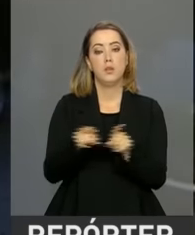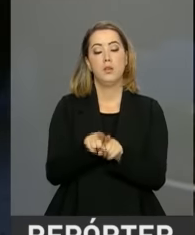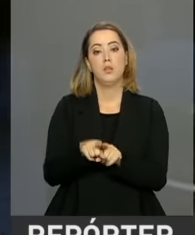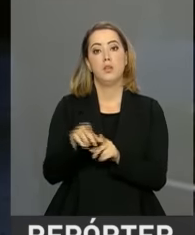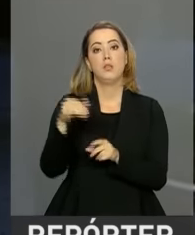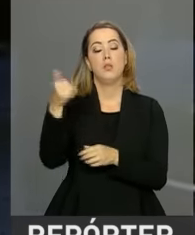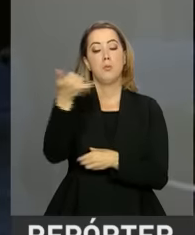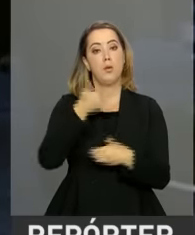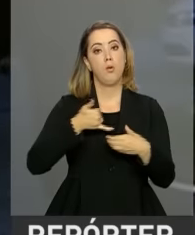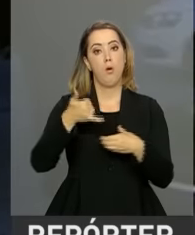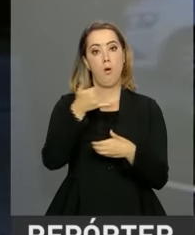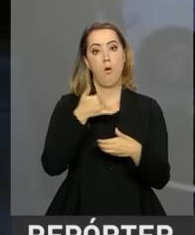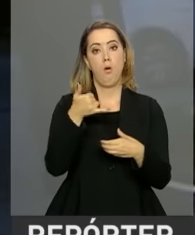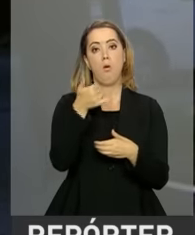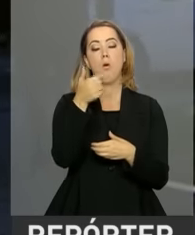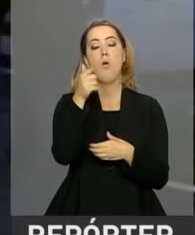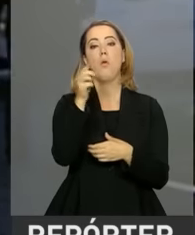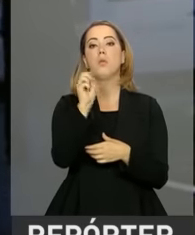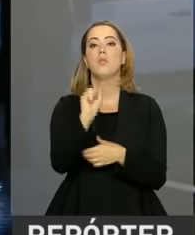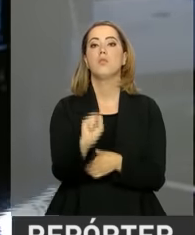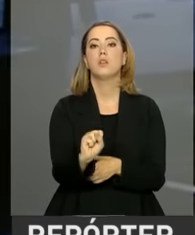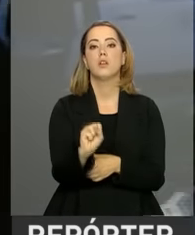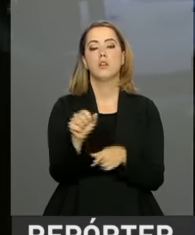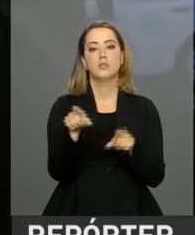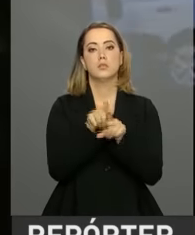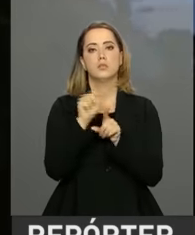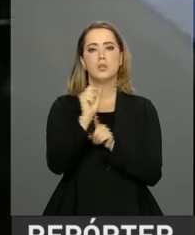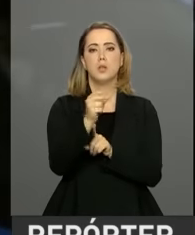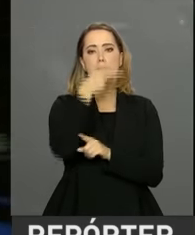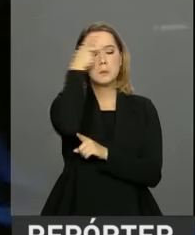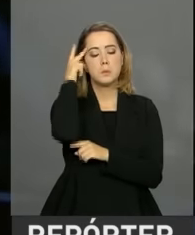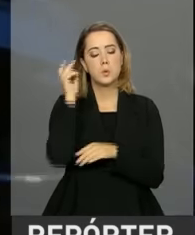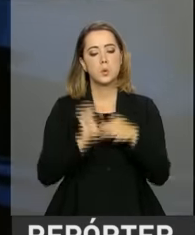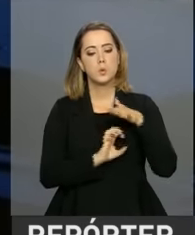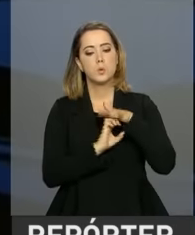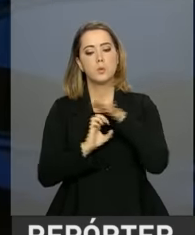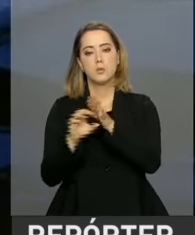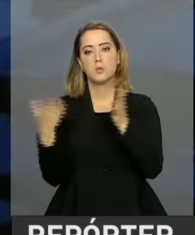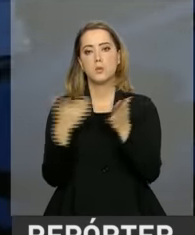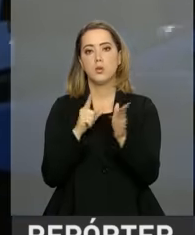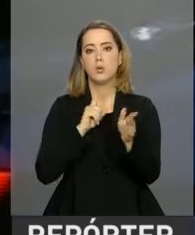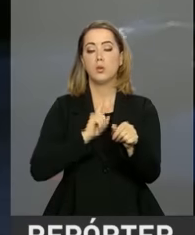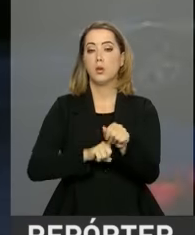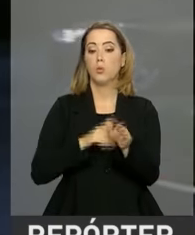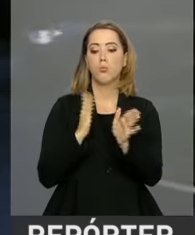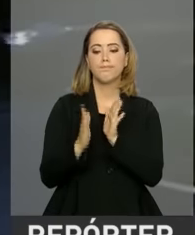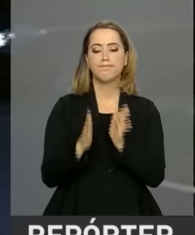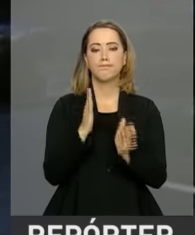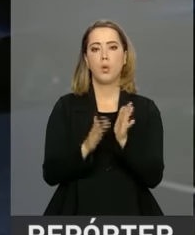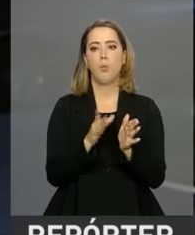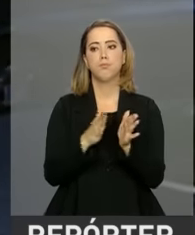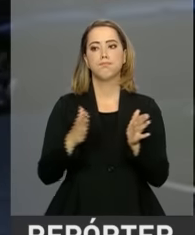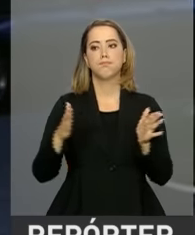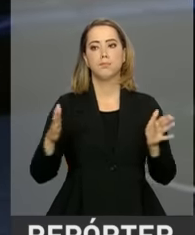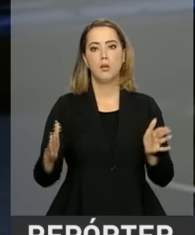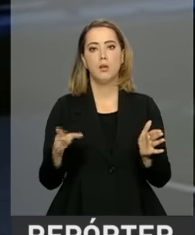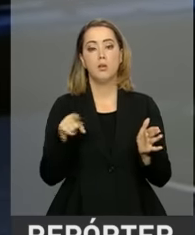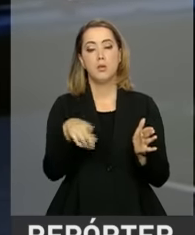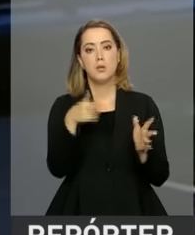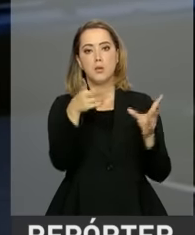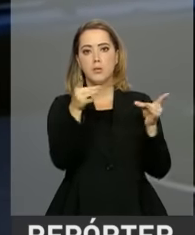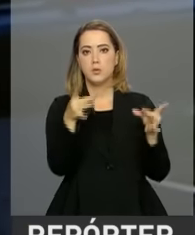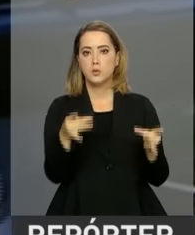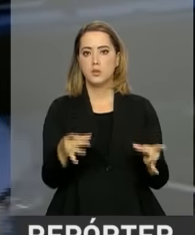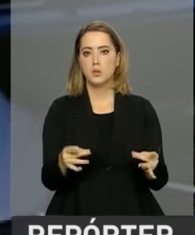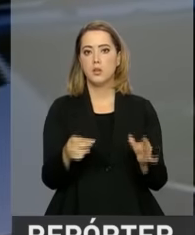gás. Agora, os investidores eles têm mais prazo para conhecer os detalhes dos editais, que também vão ser publicados em